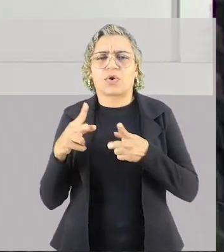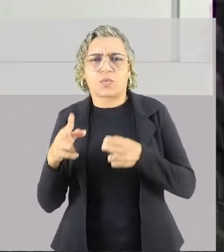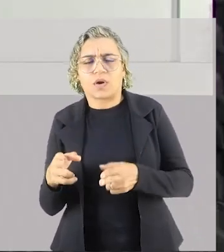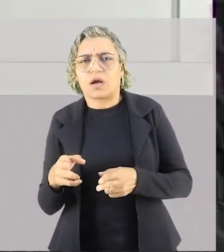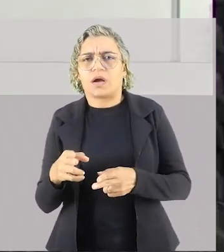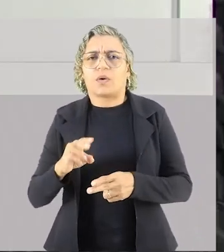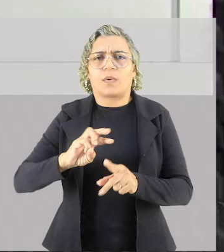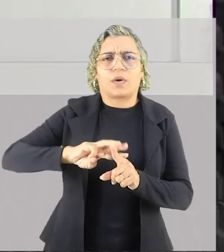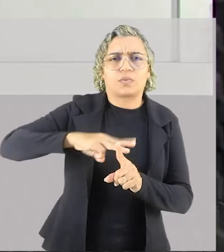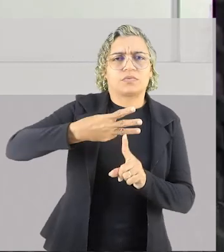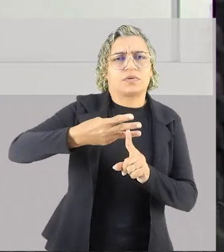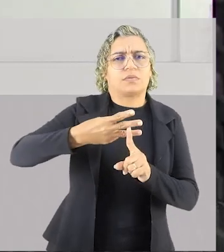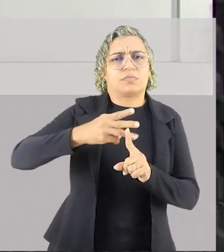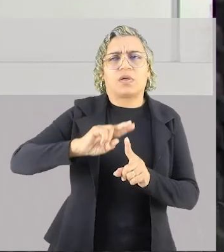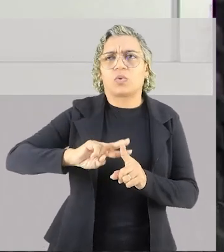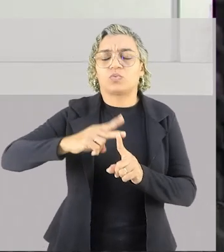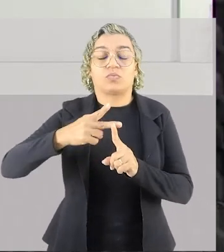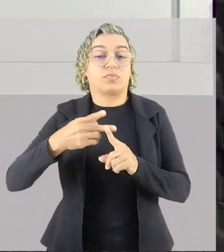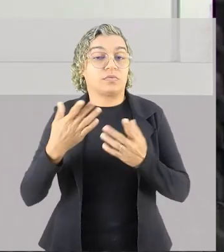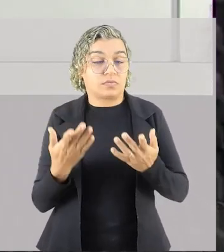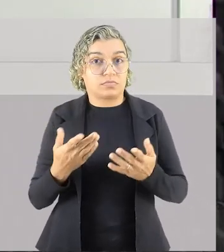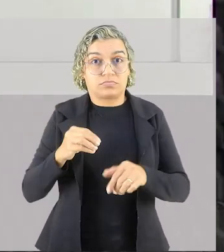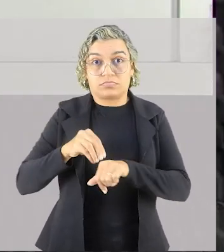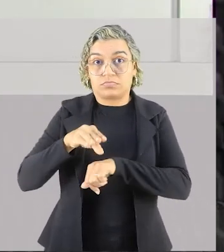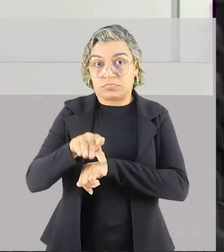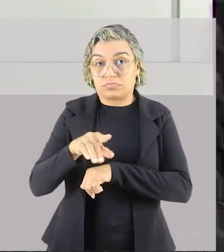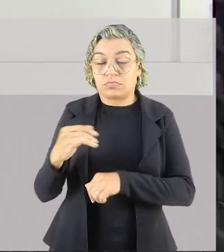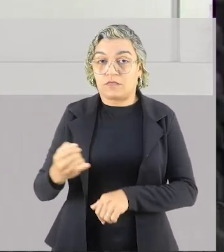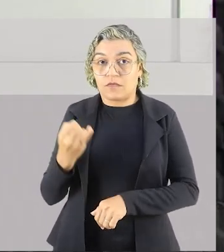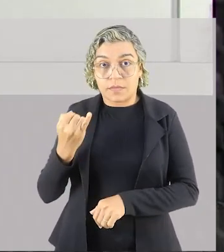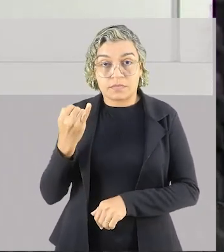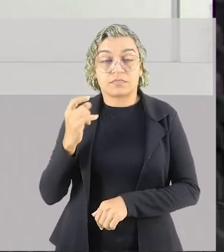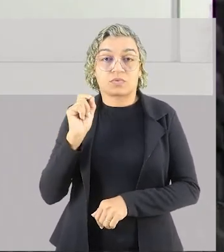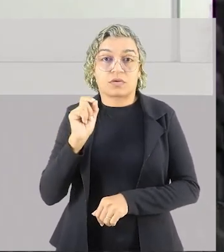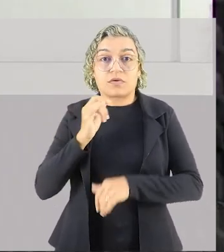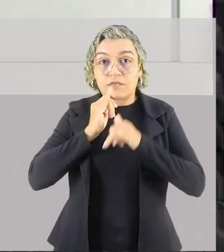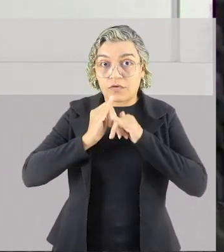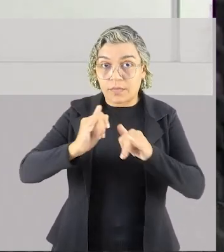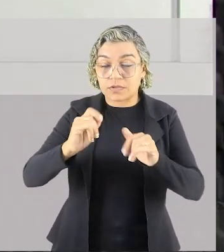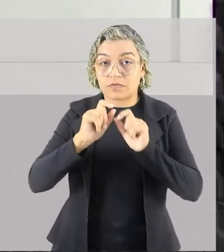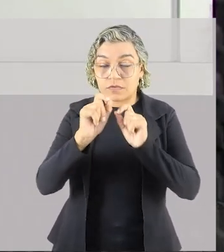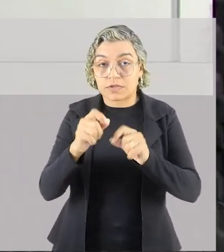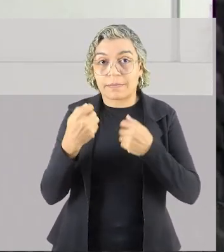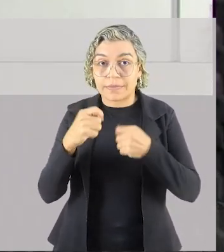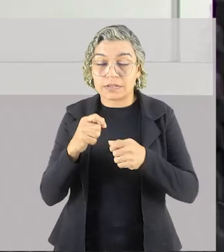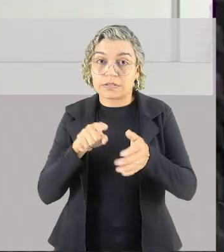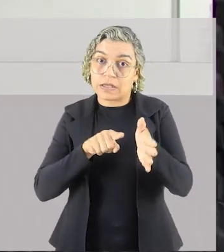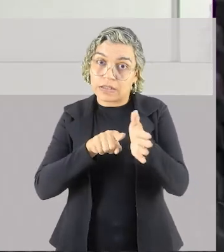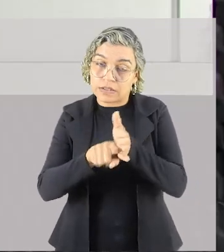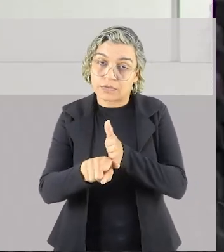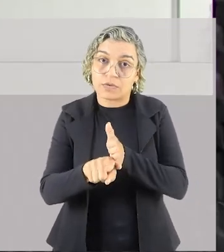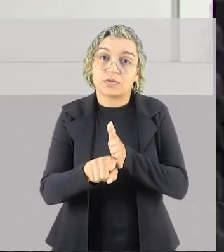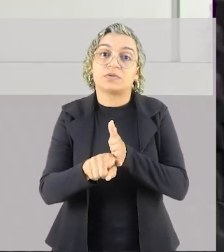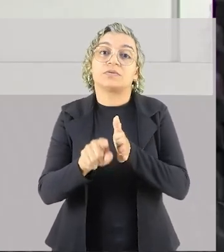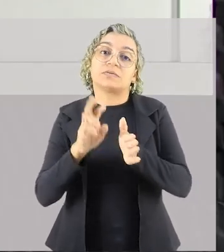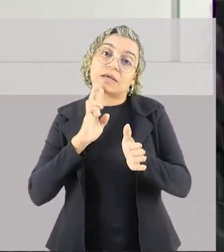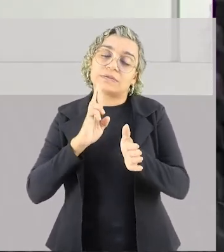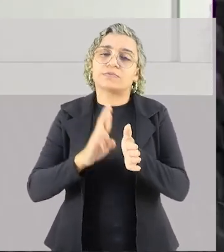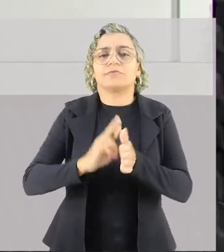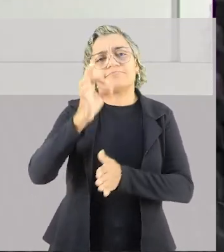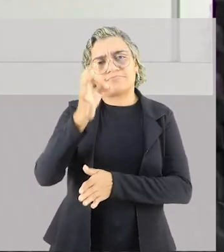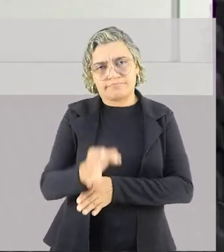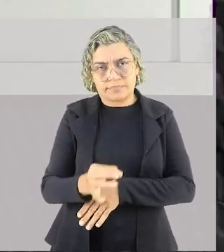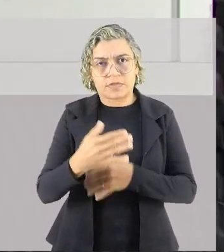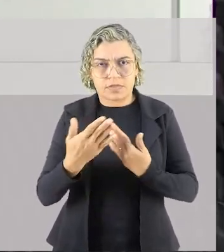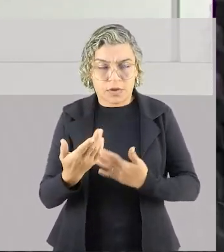É nessa dica, nessa informação que você vai responder aquilo que ele pede, tá? Então a questão ele